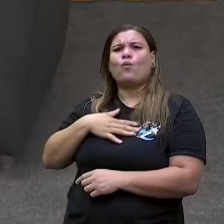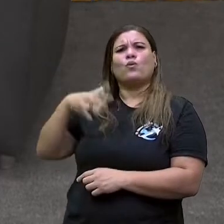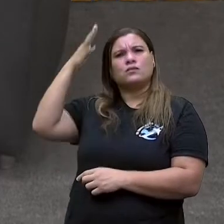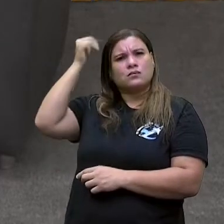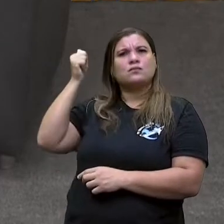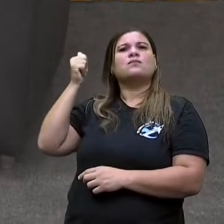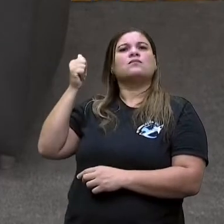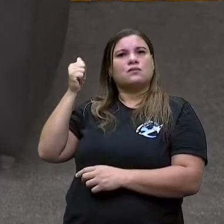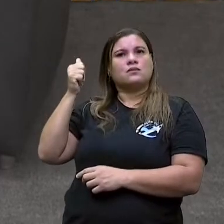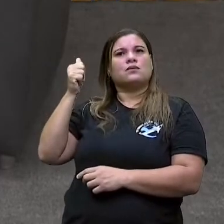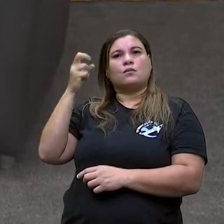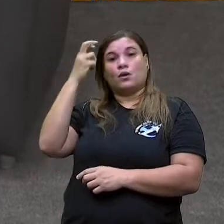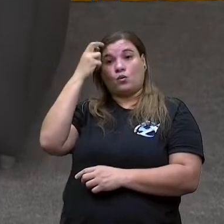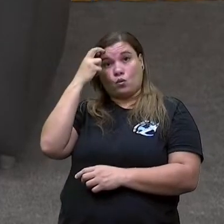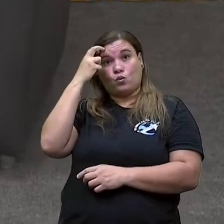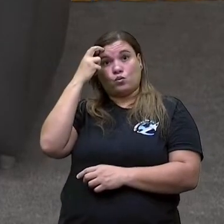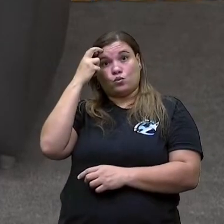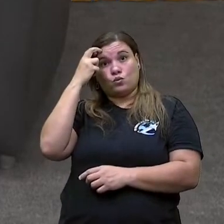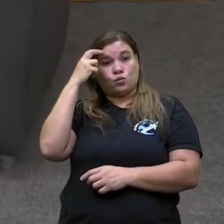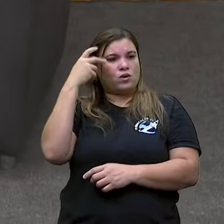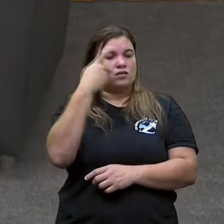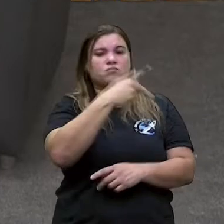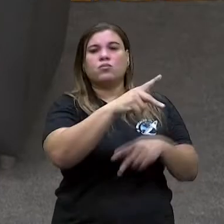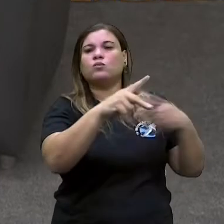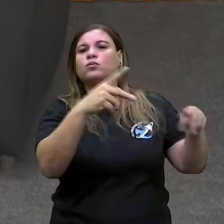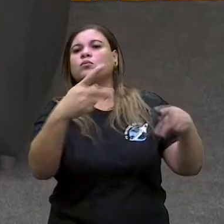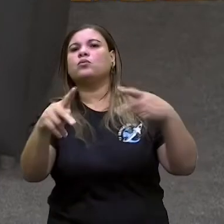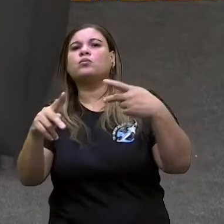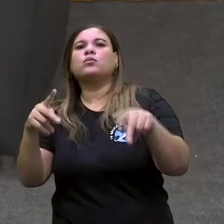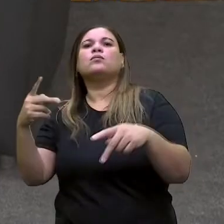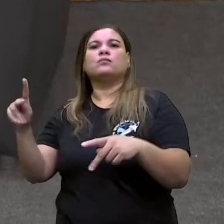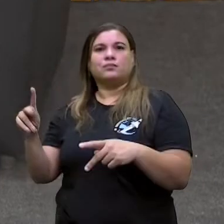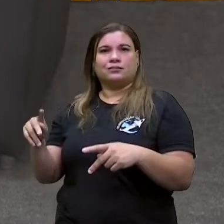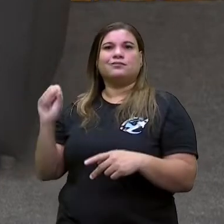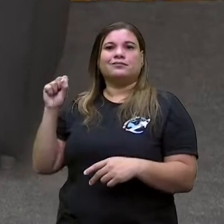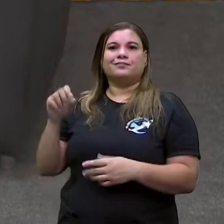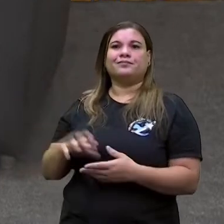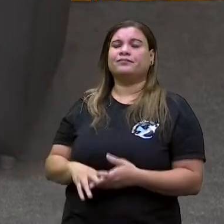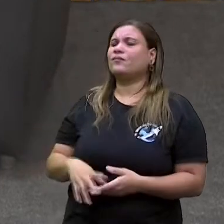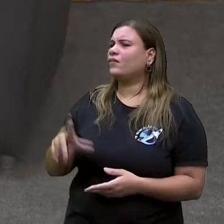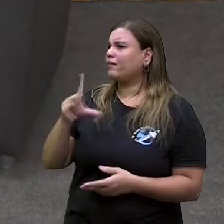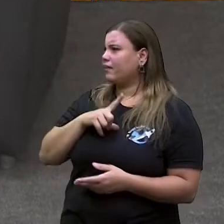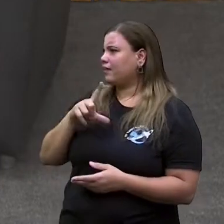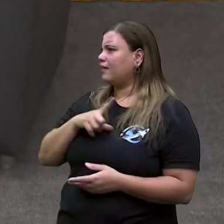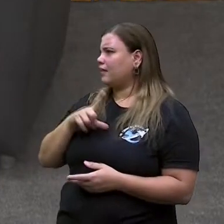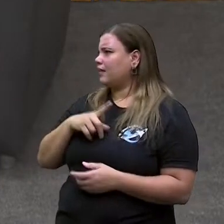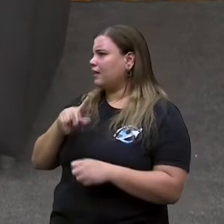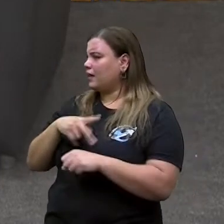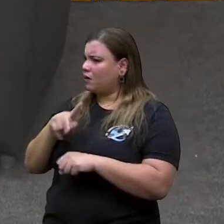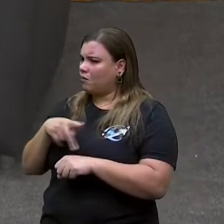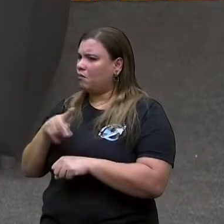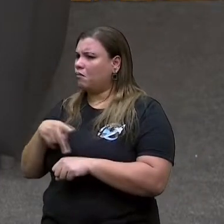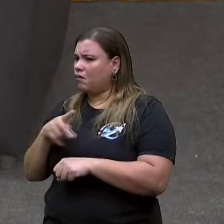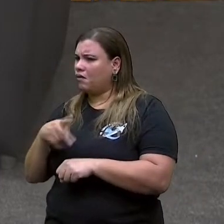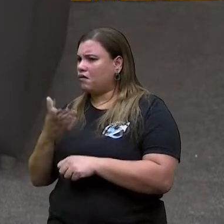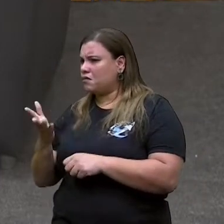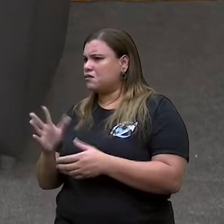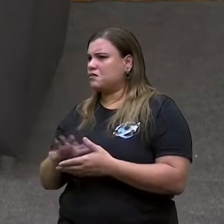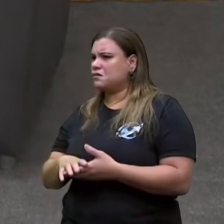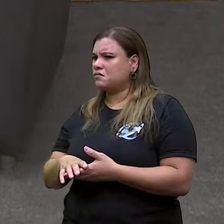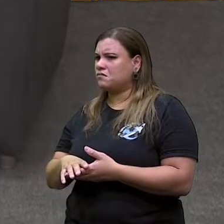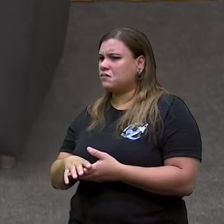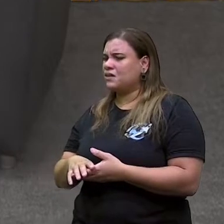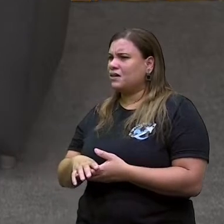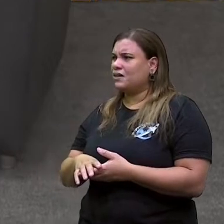dos seus habitantes, né? Se existe a Índia, né? O país que mais lê no mundo, você saberia me dizer qual o país